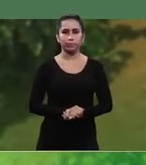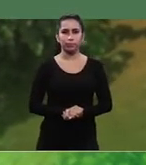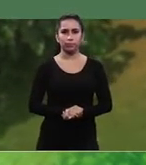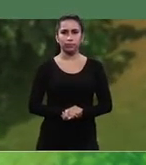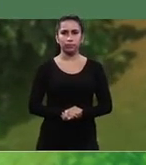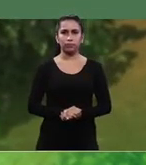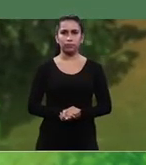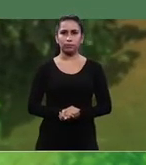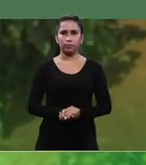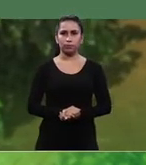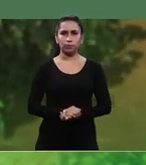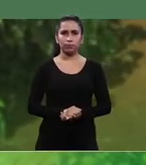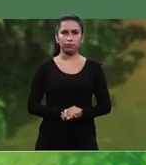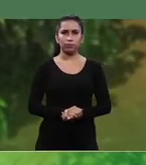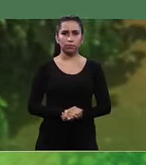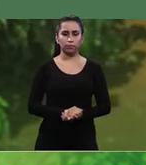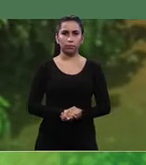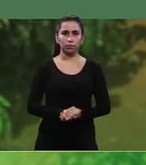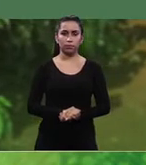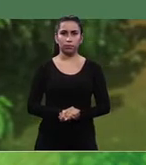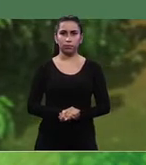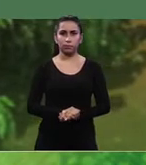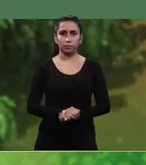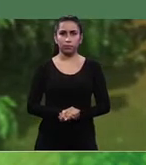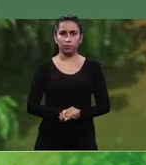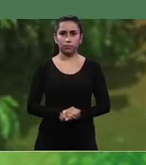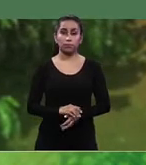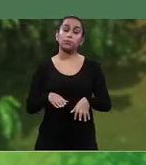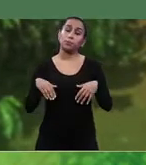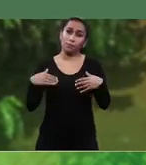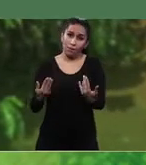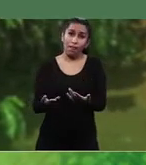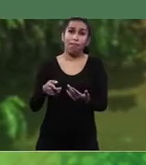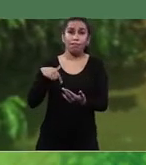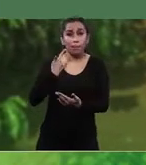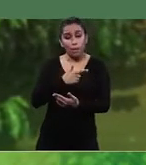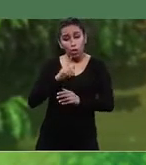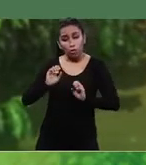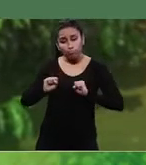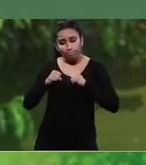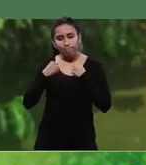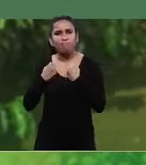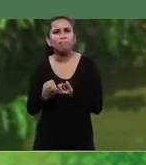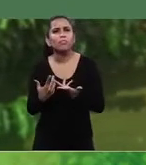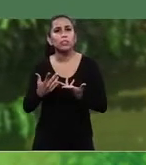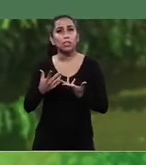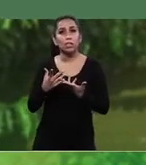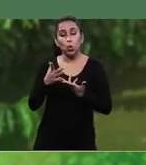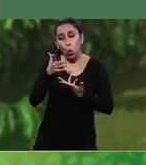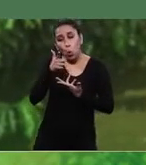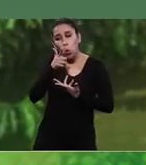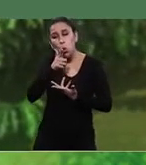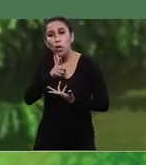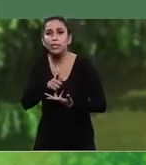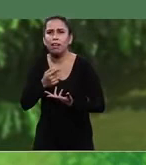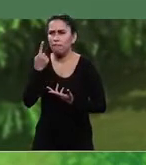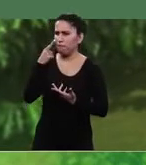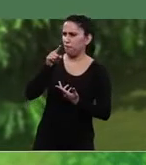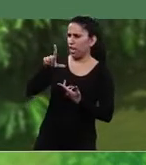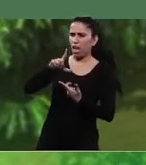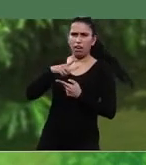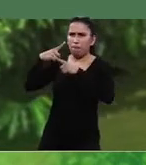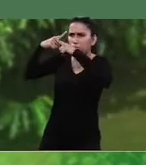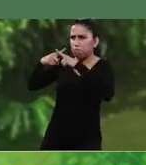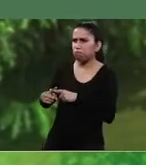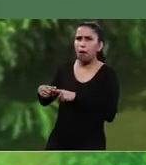mercado e crescemos, como temos grande participação, e recuperação, que são aqueles mercados onde os nossos concorrentes internacionais,